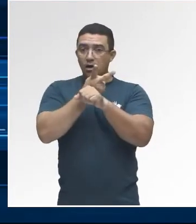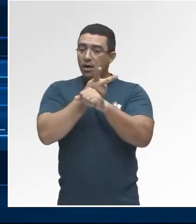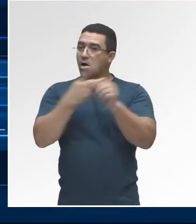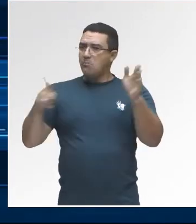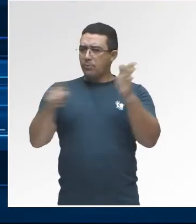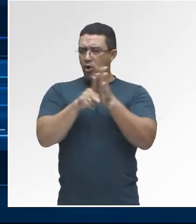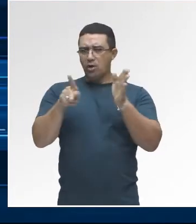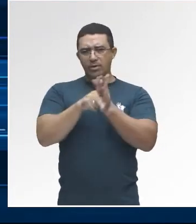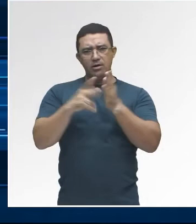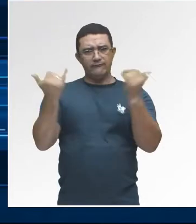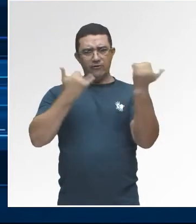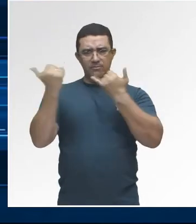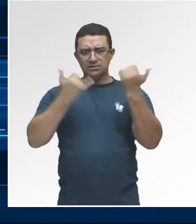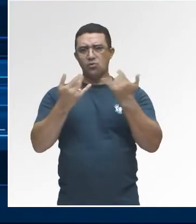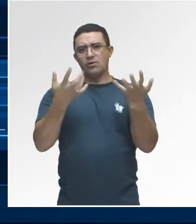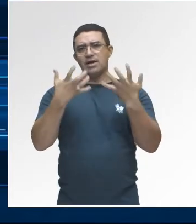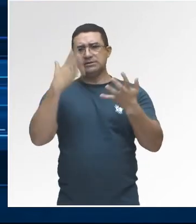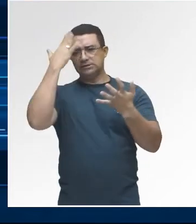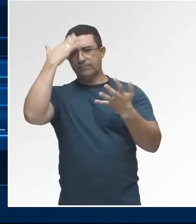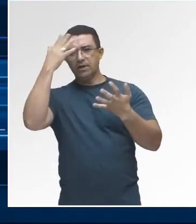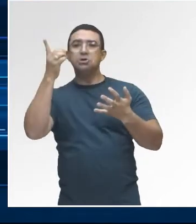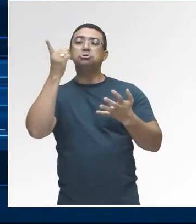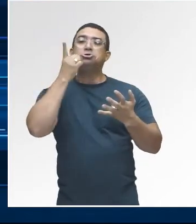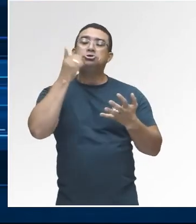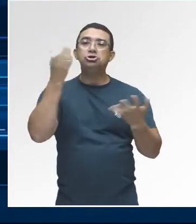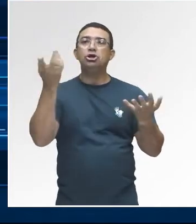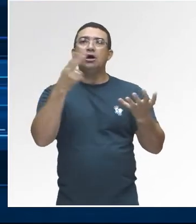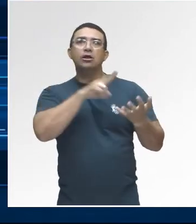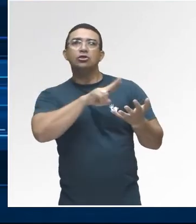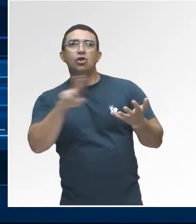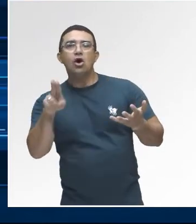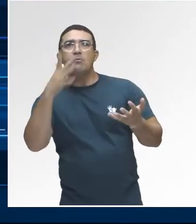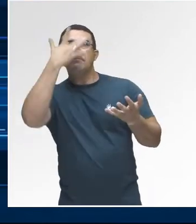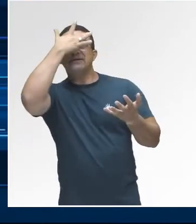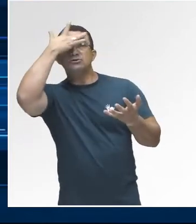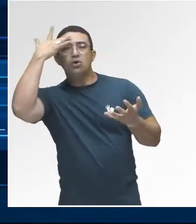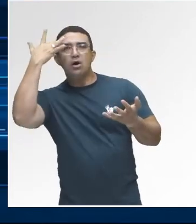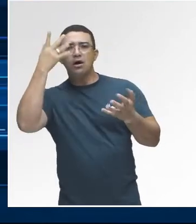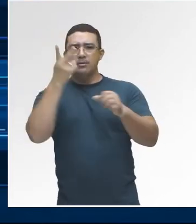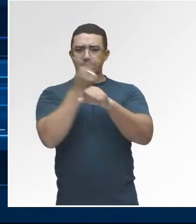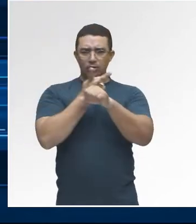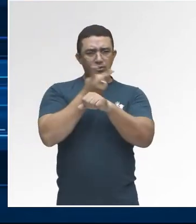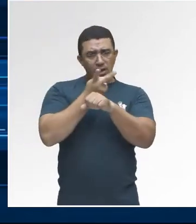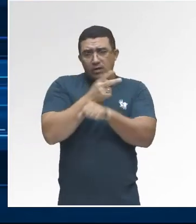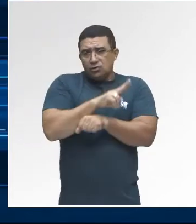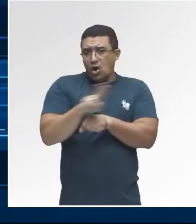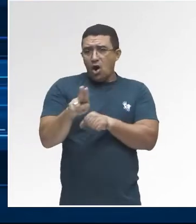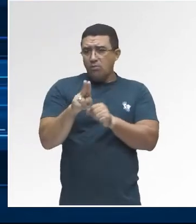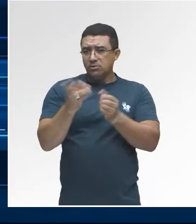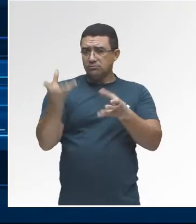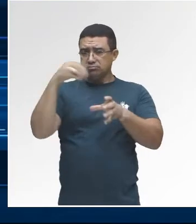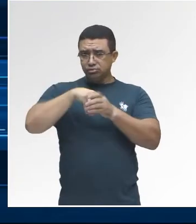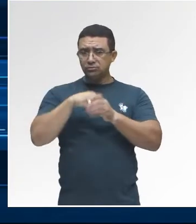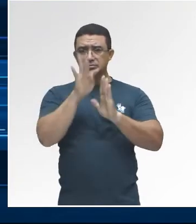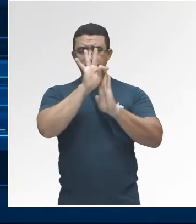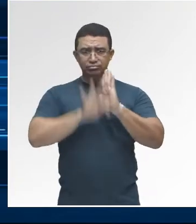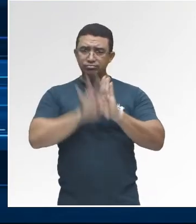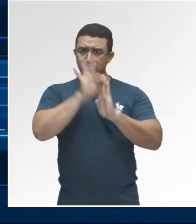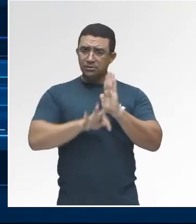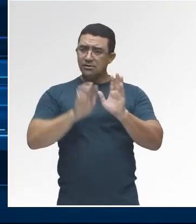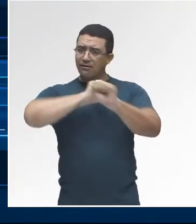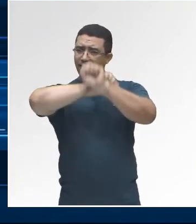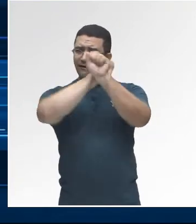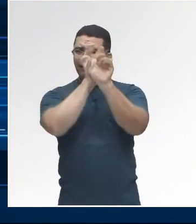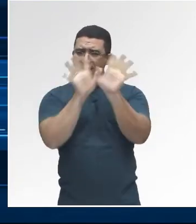Então, quer saber a data? Quer saber o nome de uma pessoa? Então, você procura o quê? Nomes no texto. É muito claro quando